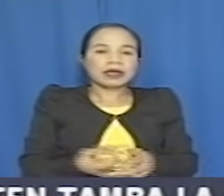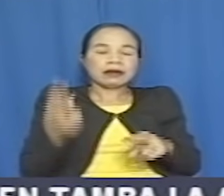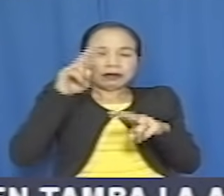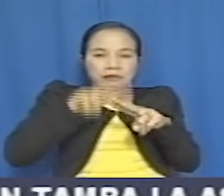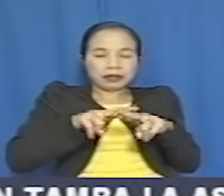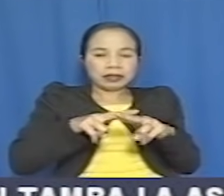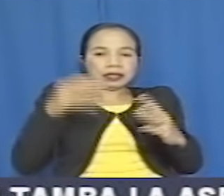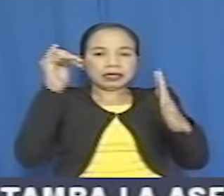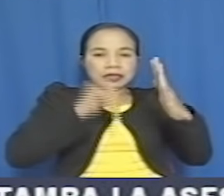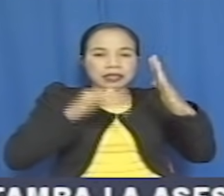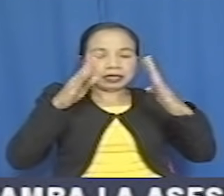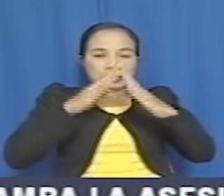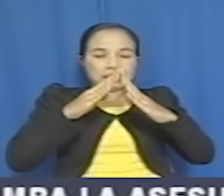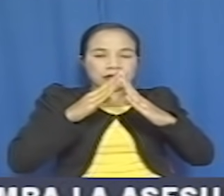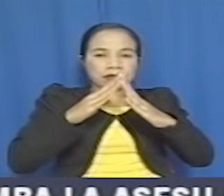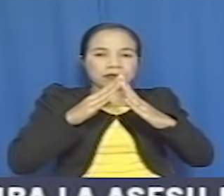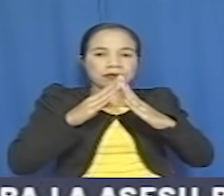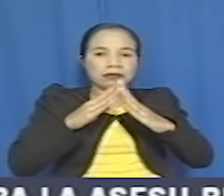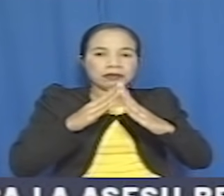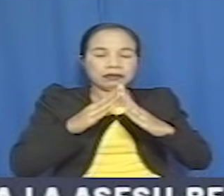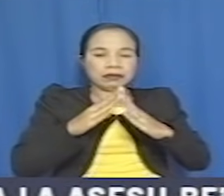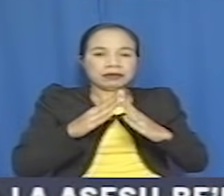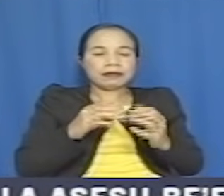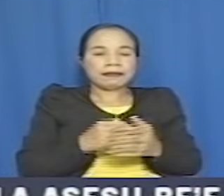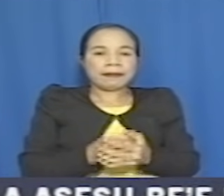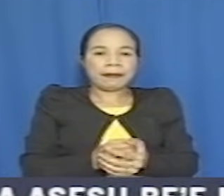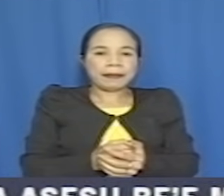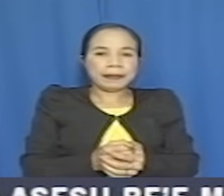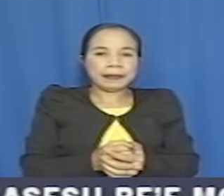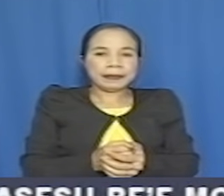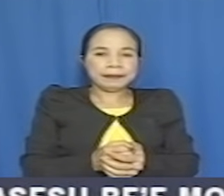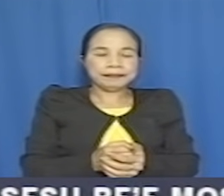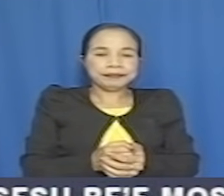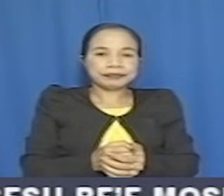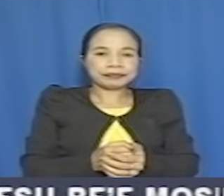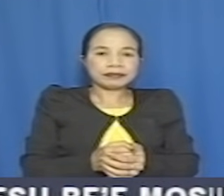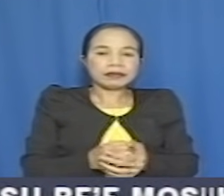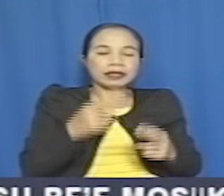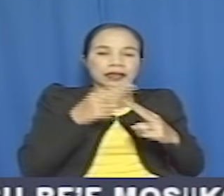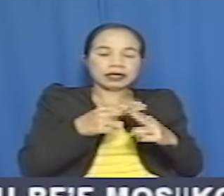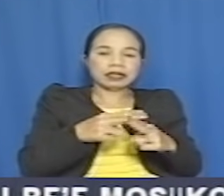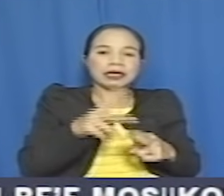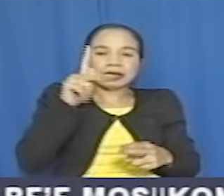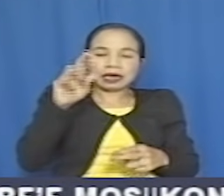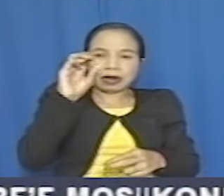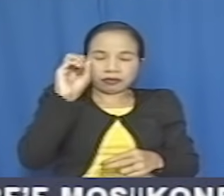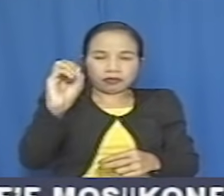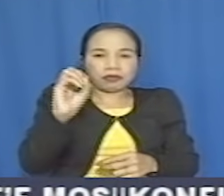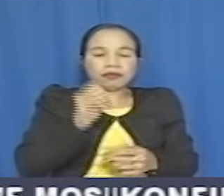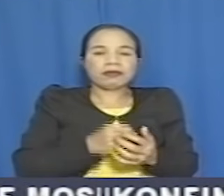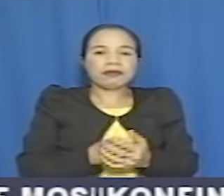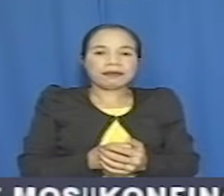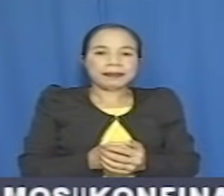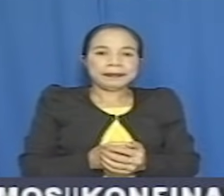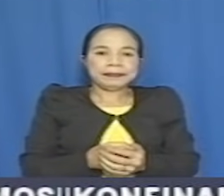tan confinamento domiciliário geral, KK, e da Hanaran confinamento obrigatório, e